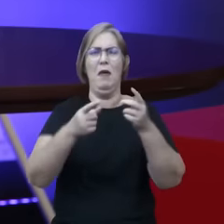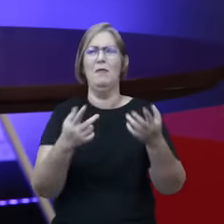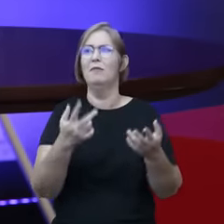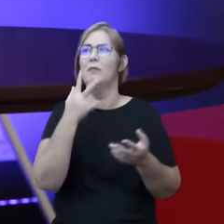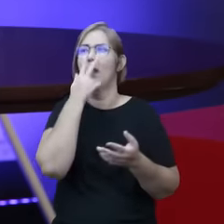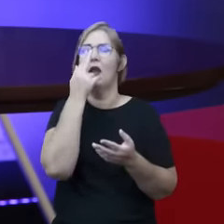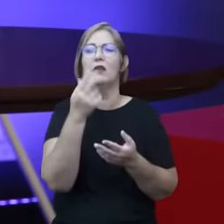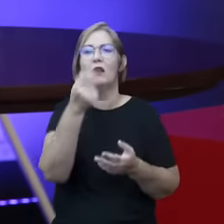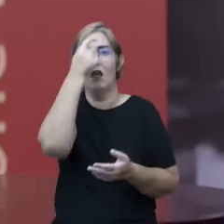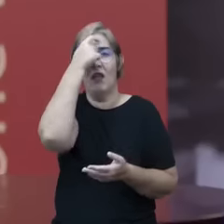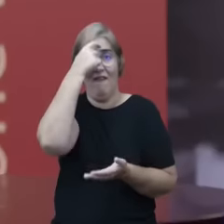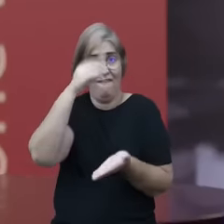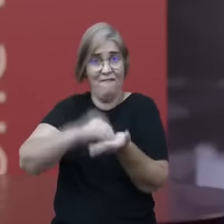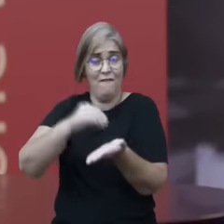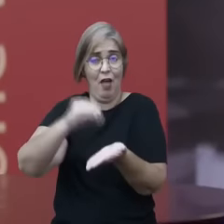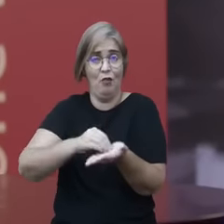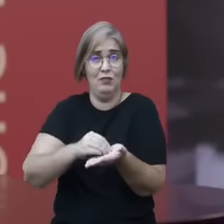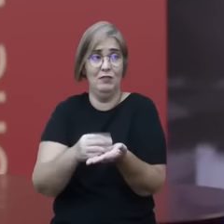autôm,